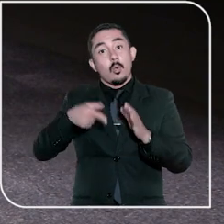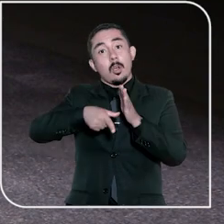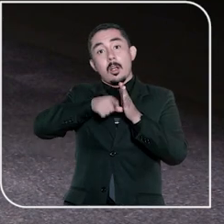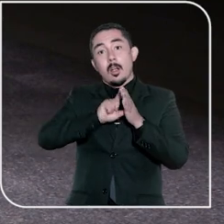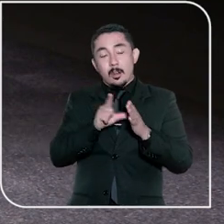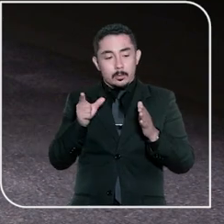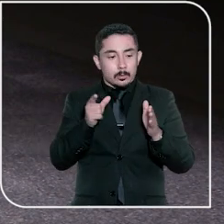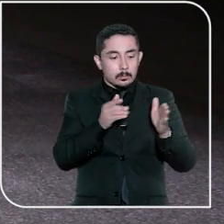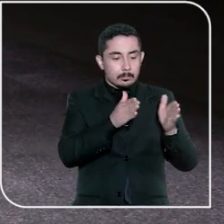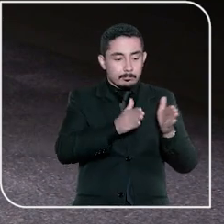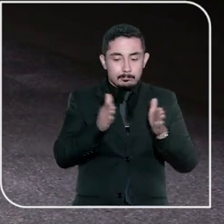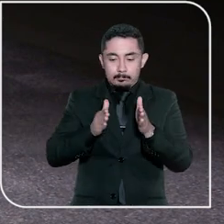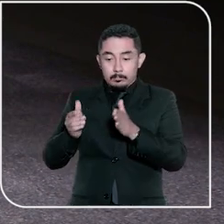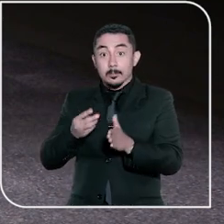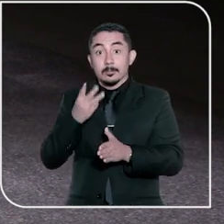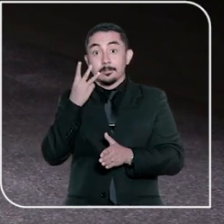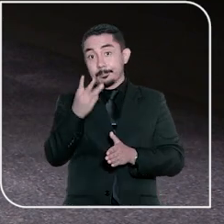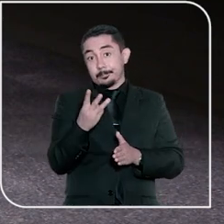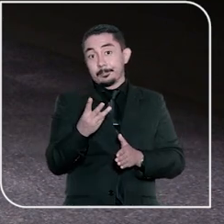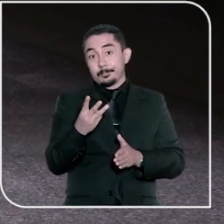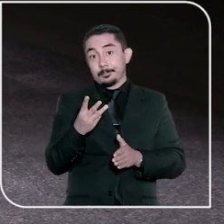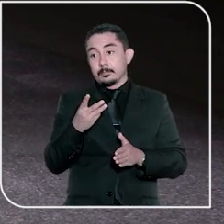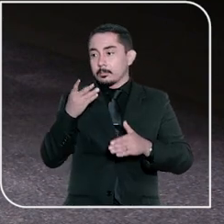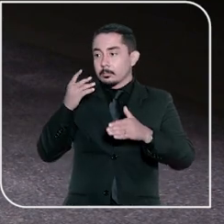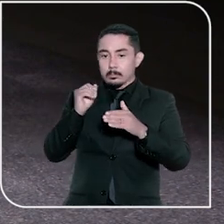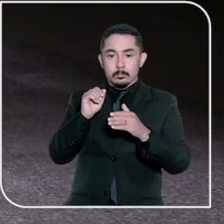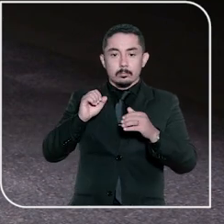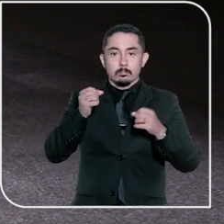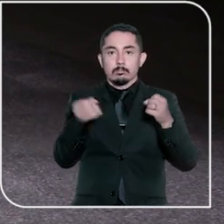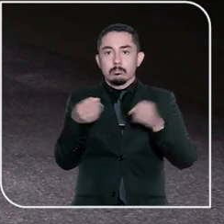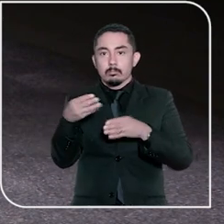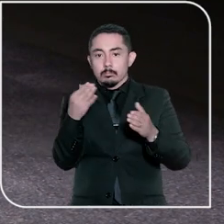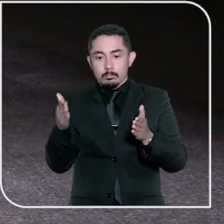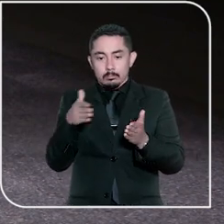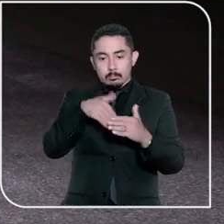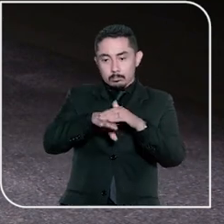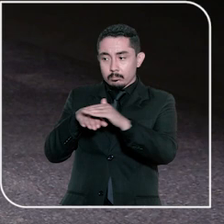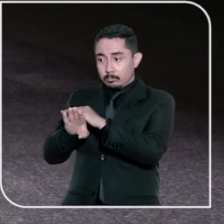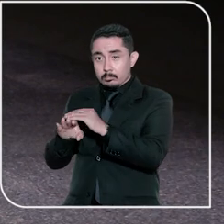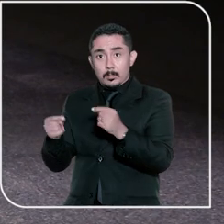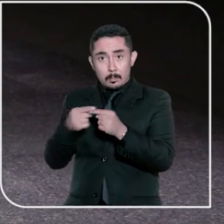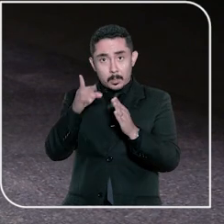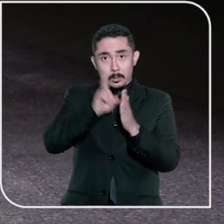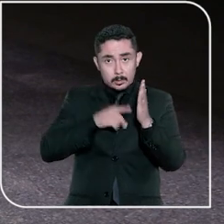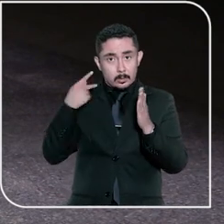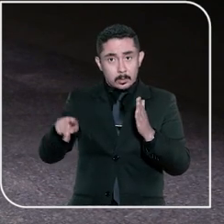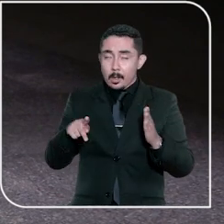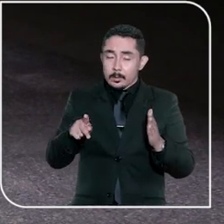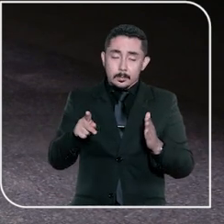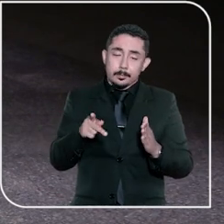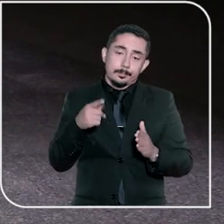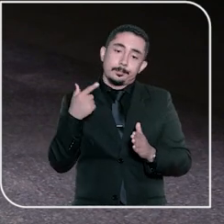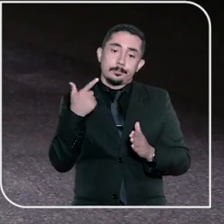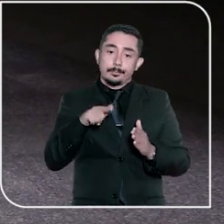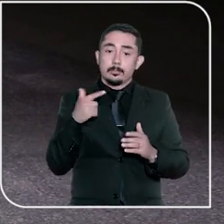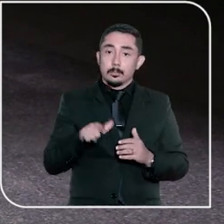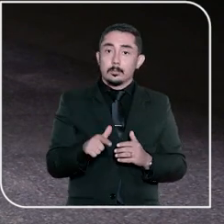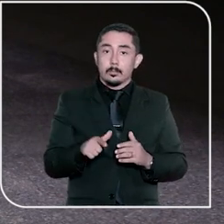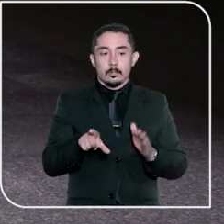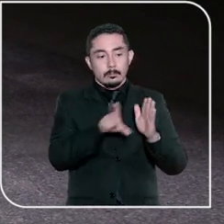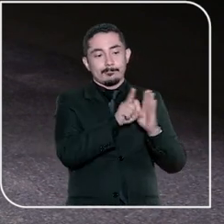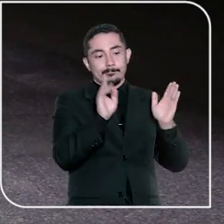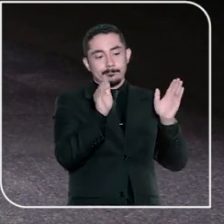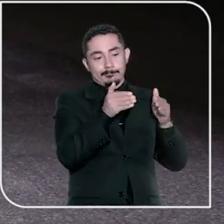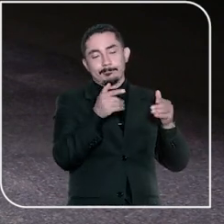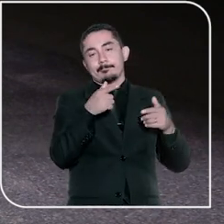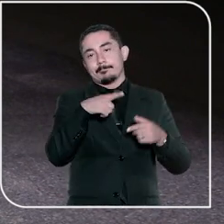prazo de três exercícios sem a atualização de reserva de contingência momento em que teria criado o direito ao recebimento de acordo com